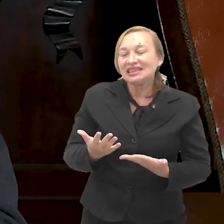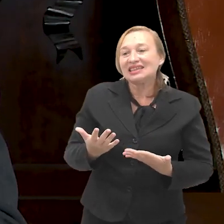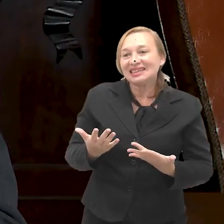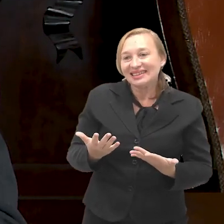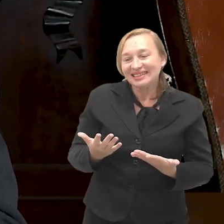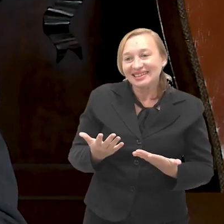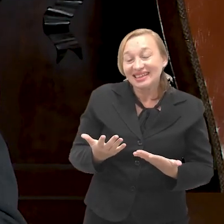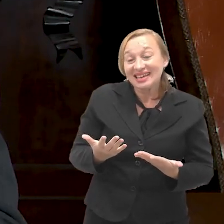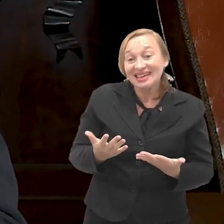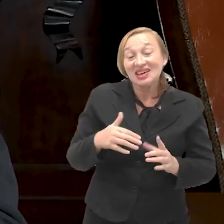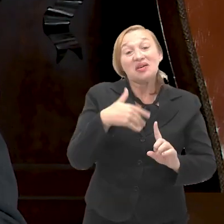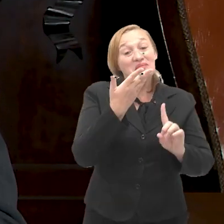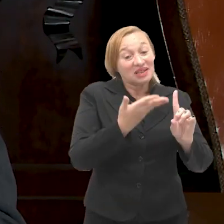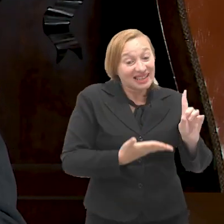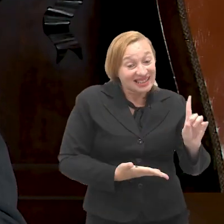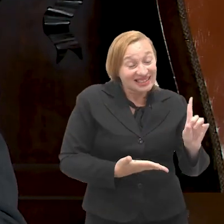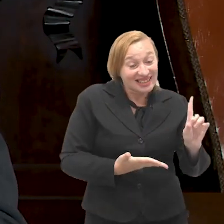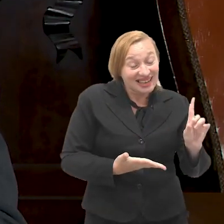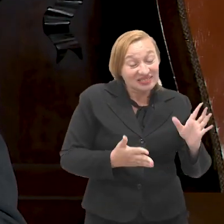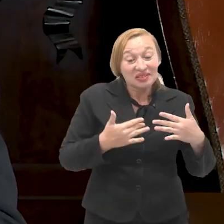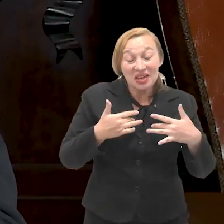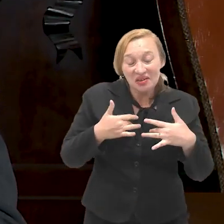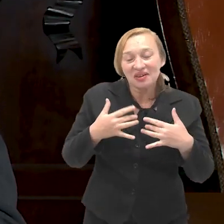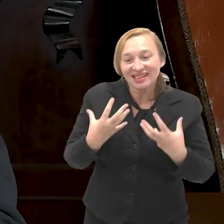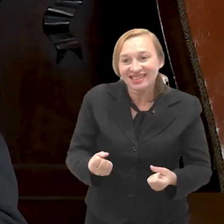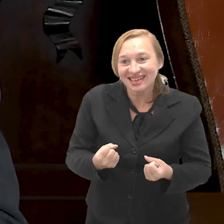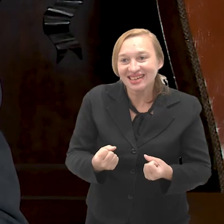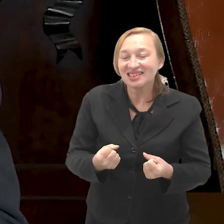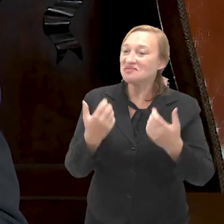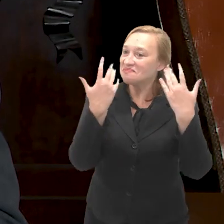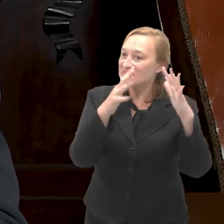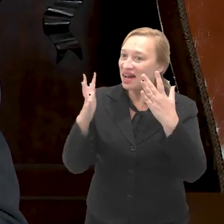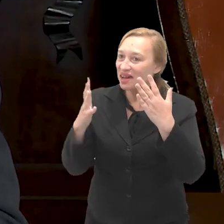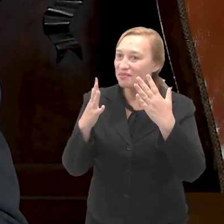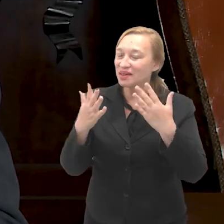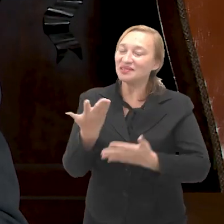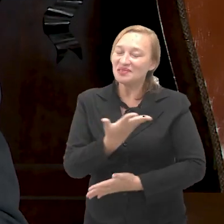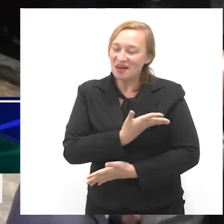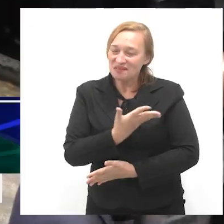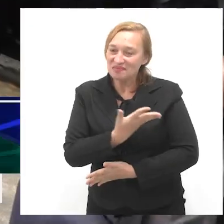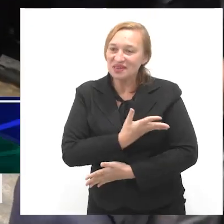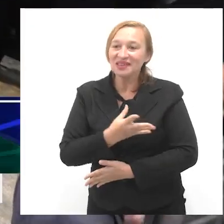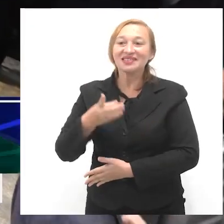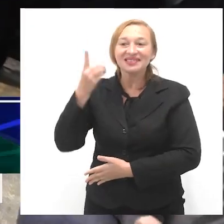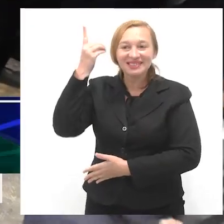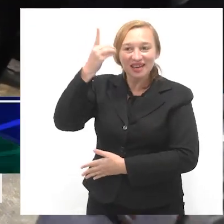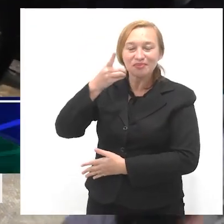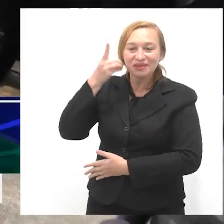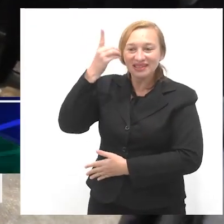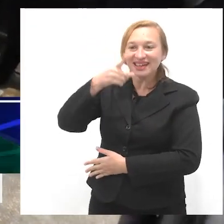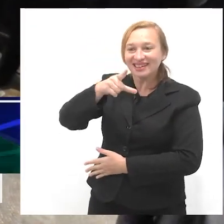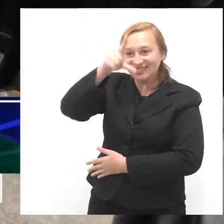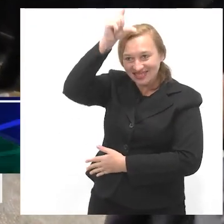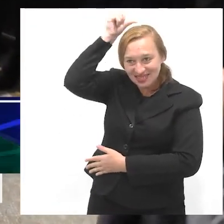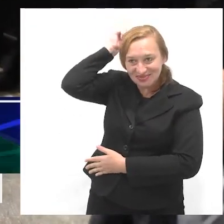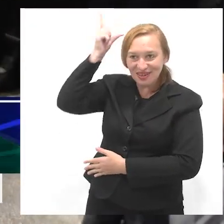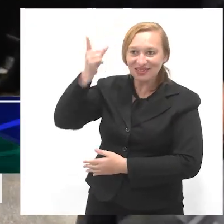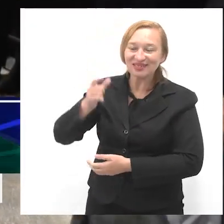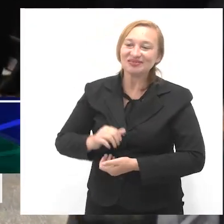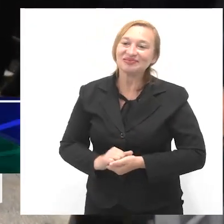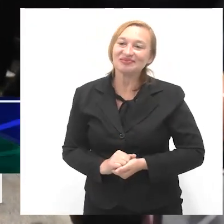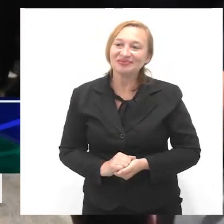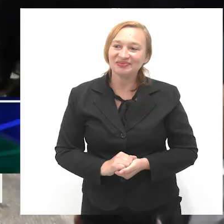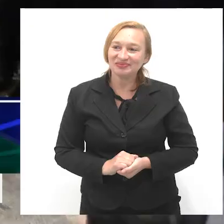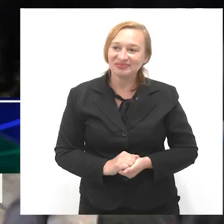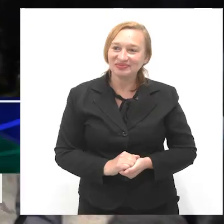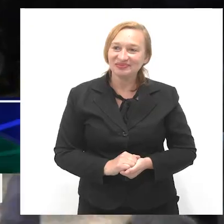absolutamente graciosa, resolve me fazer essa homenagem, eu acato. Uma salva de palmas para o nosso querido amigo, o deputado